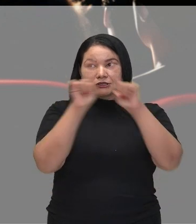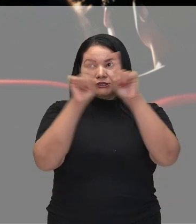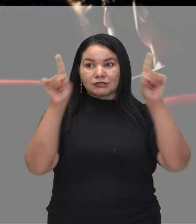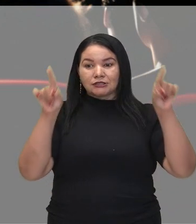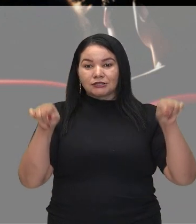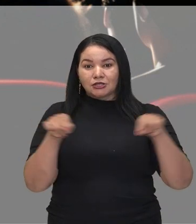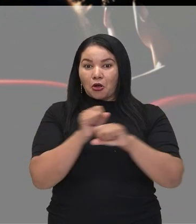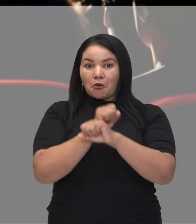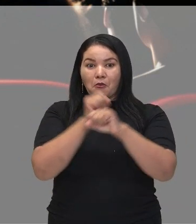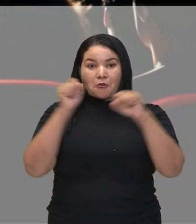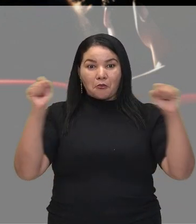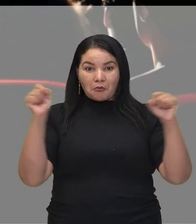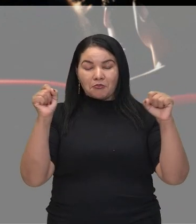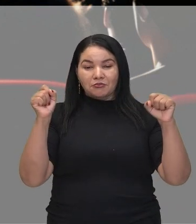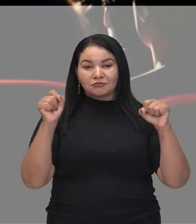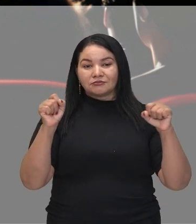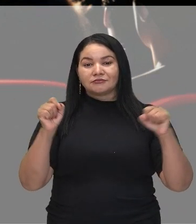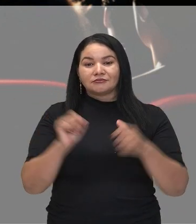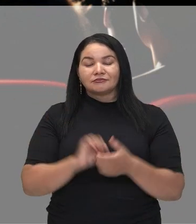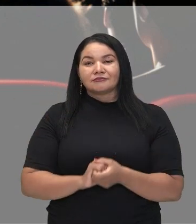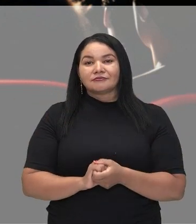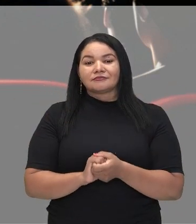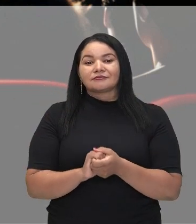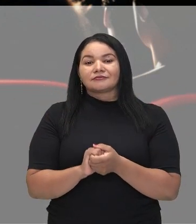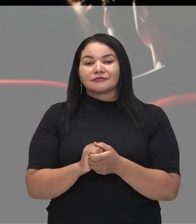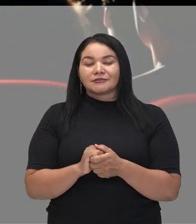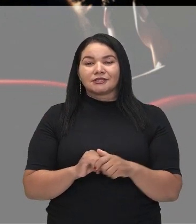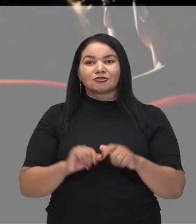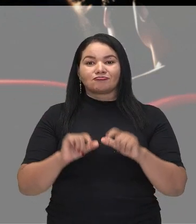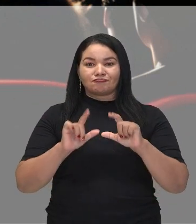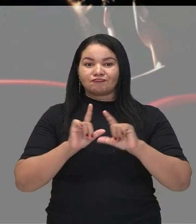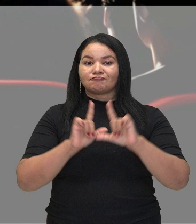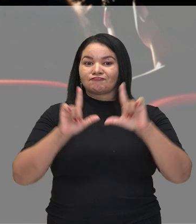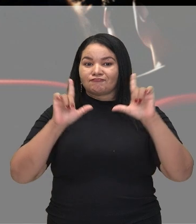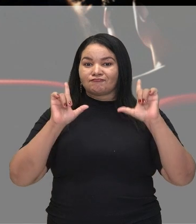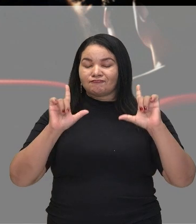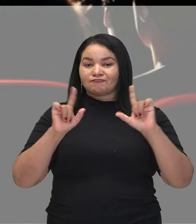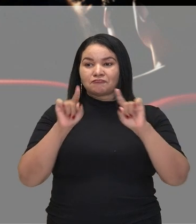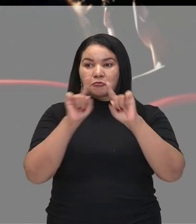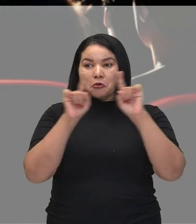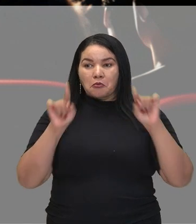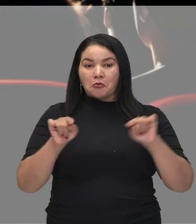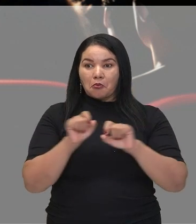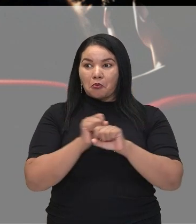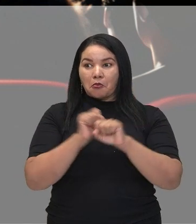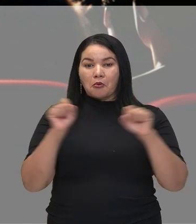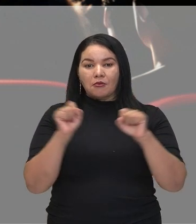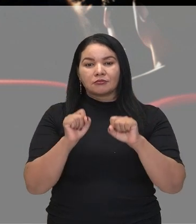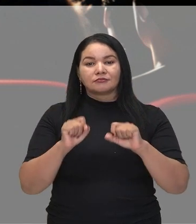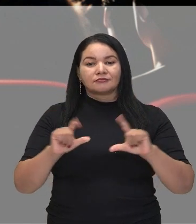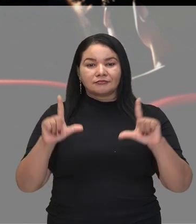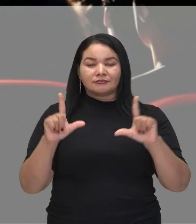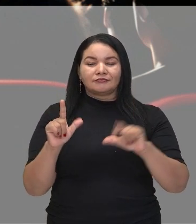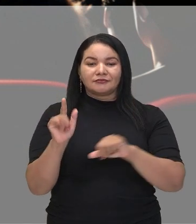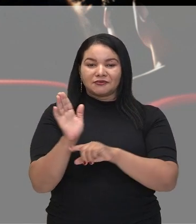pela tela gigante do cine, do cinematográfico, do